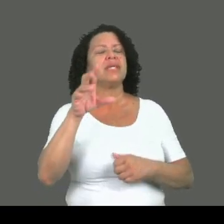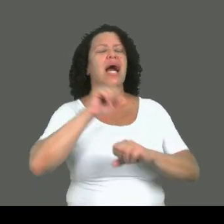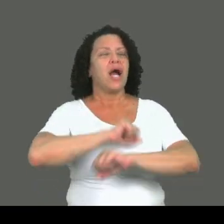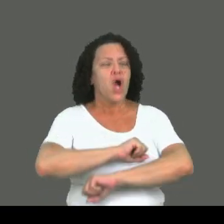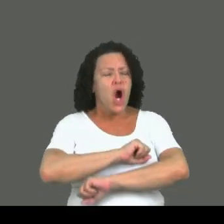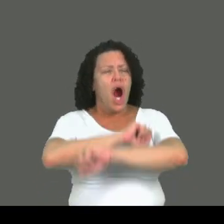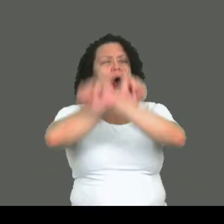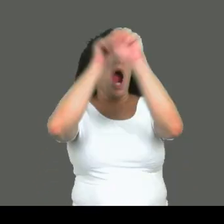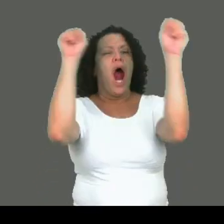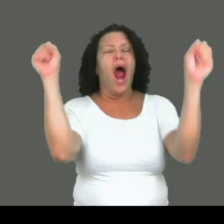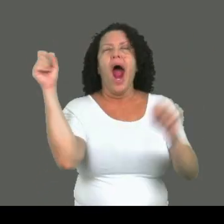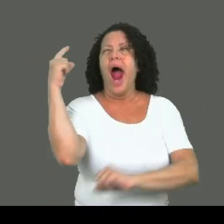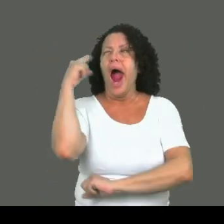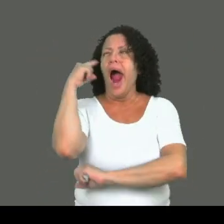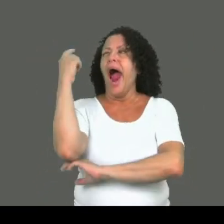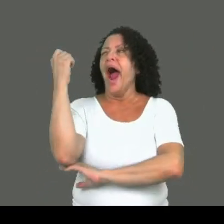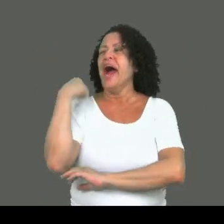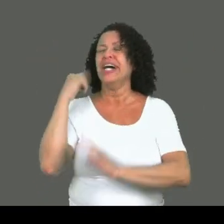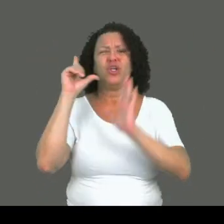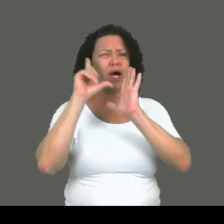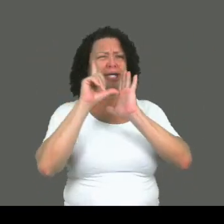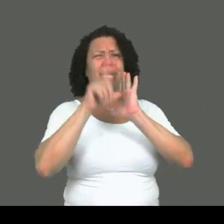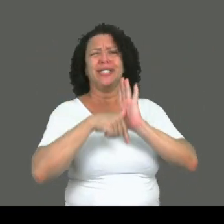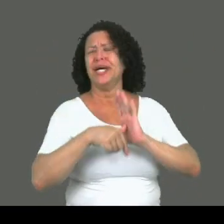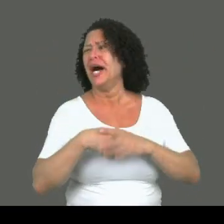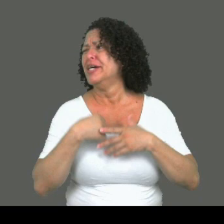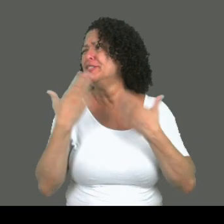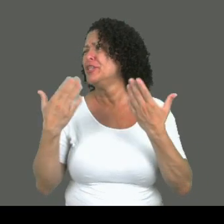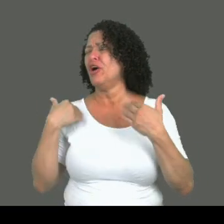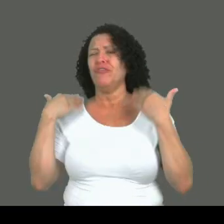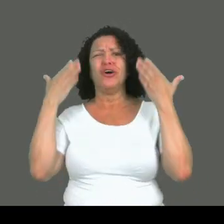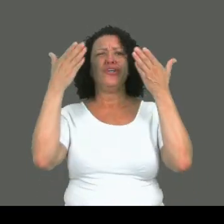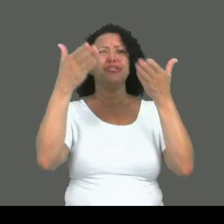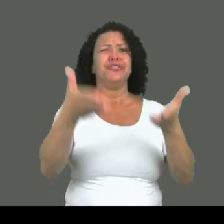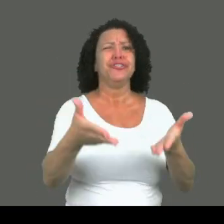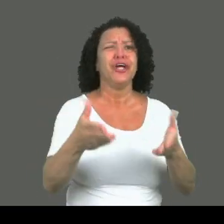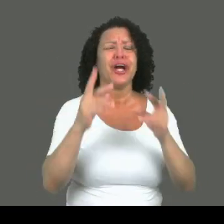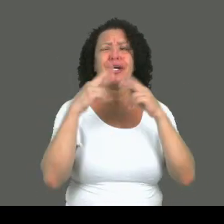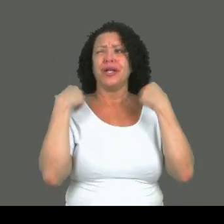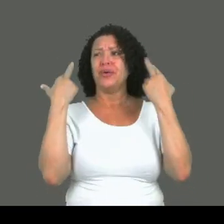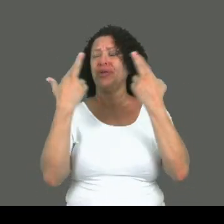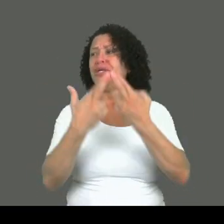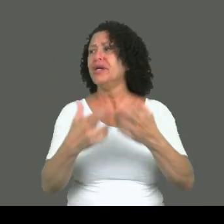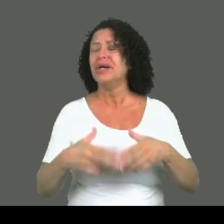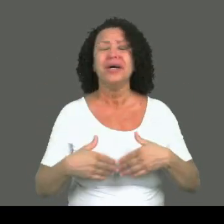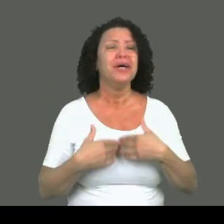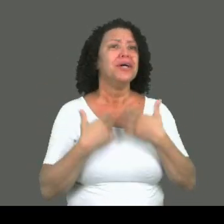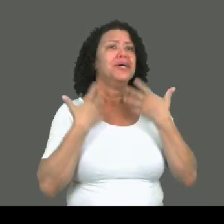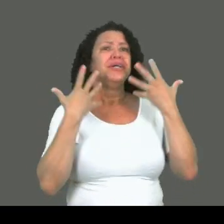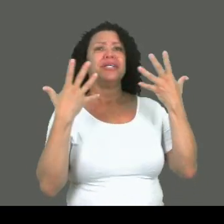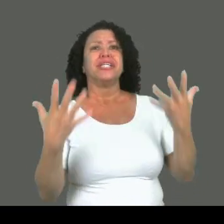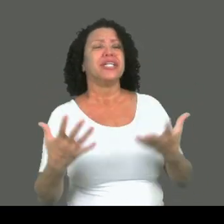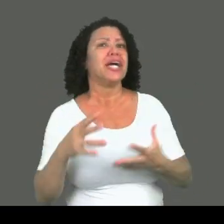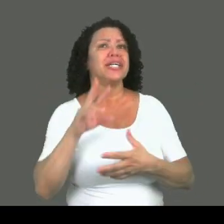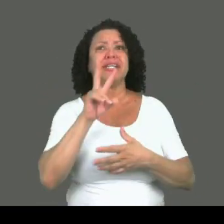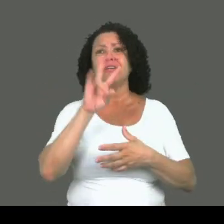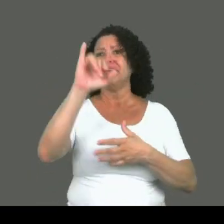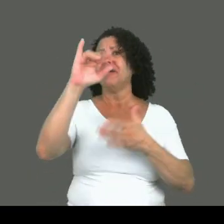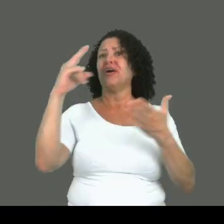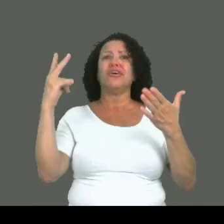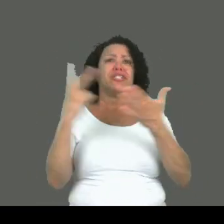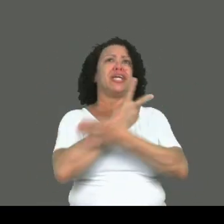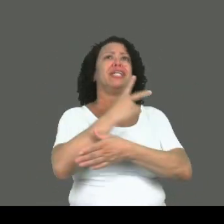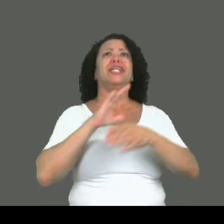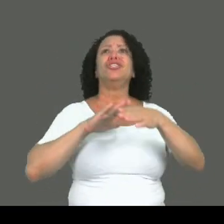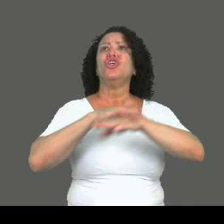manhã pensando que está atrasado, que horas você tem que estar em tal reunião, e o que vai ser, o que vai fazer de